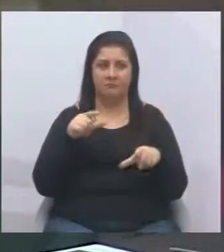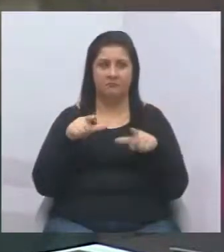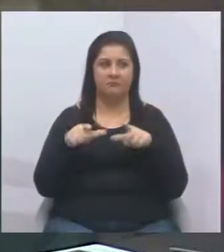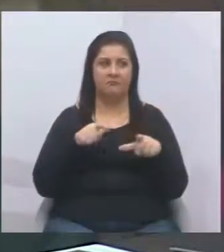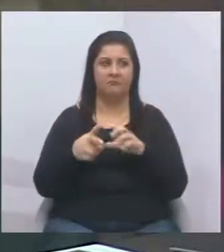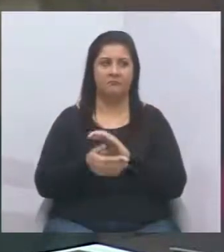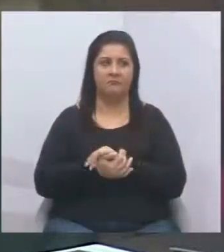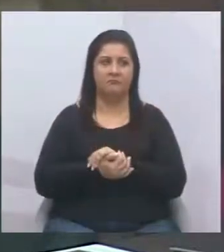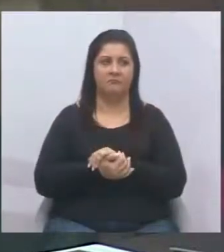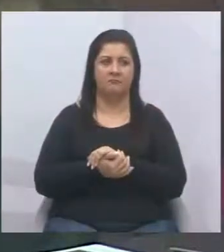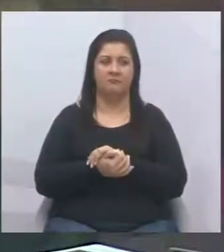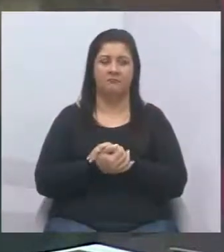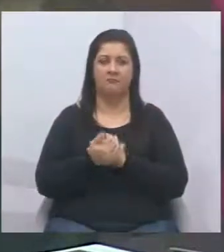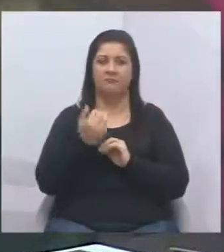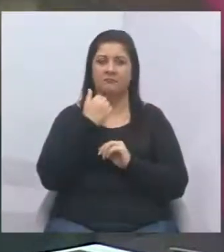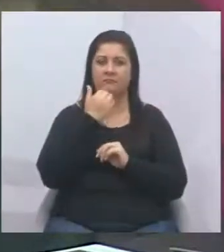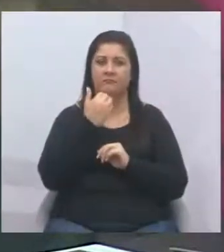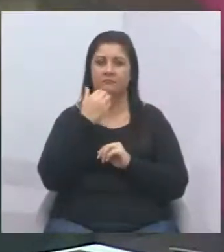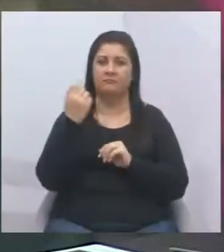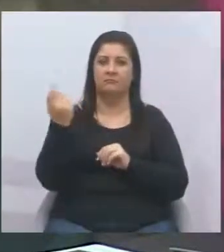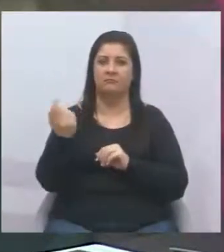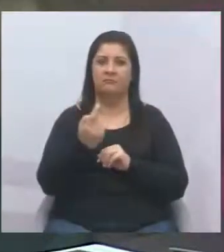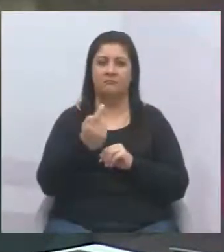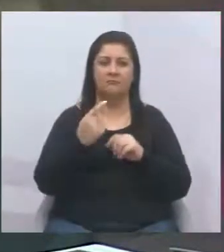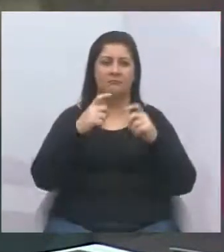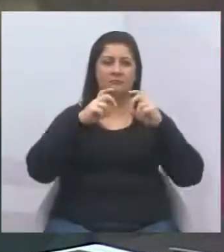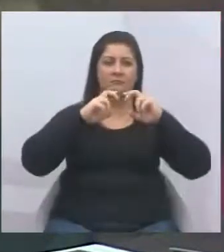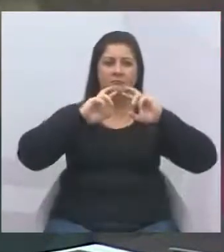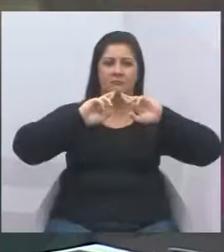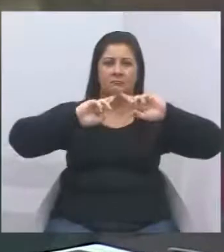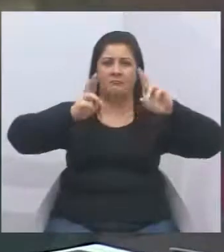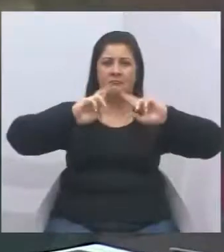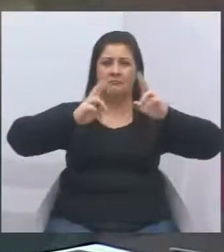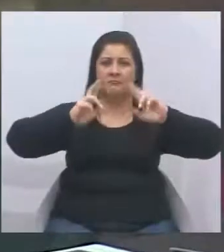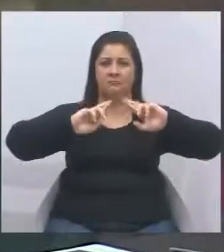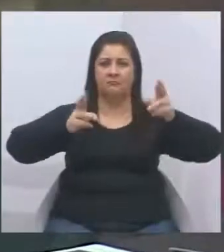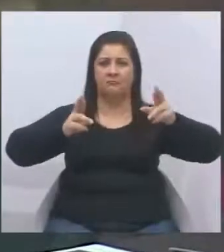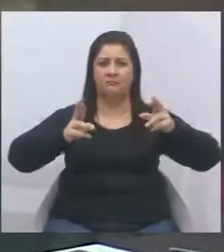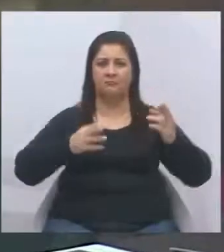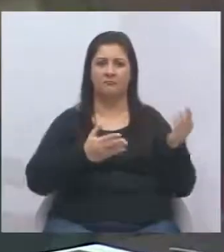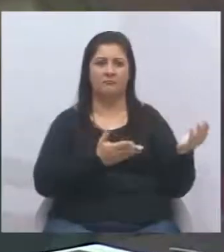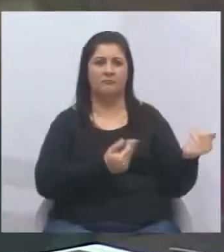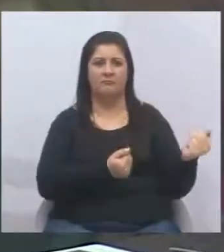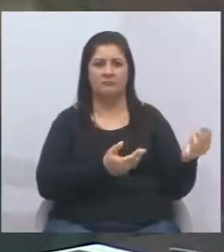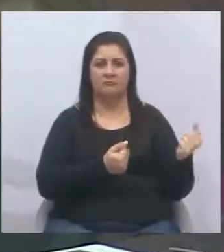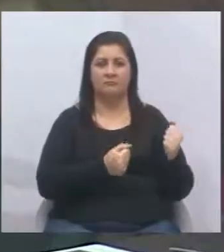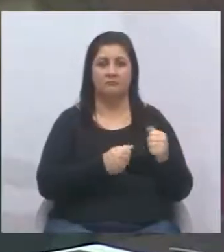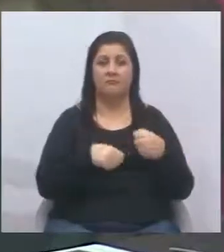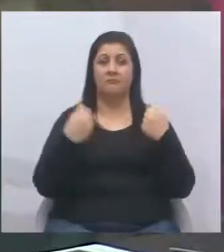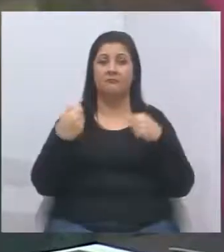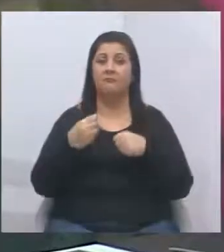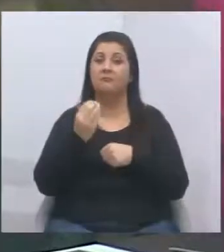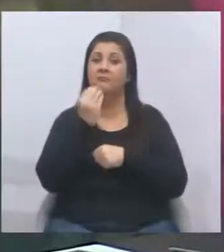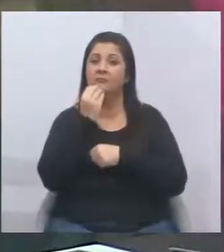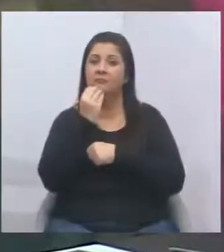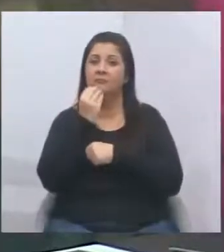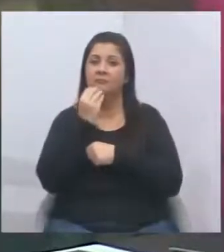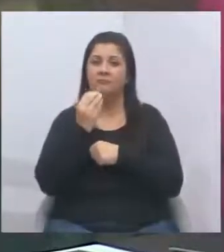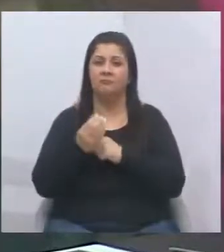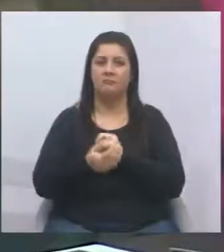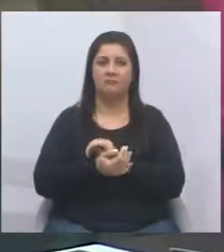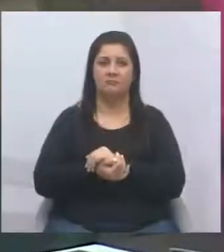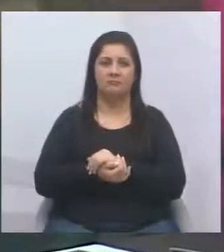gerar. Nada de vir aqui criticar que o jovem está no funk, está no fluxo, se não der uma oportunidade de emprego para que ele não chegue